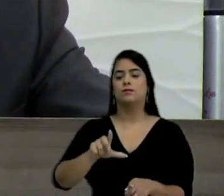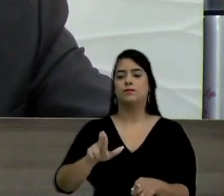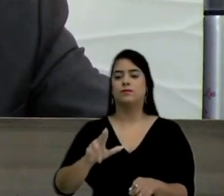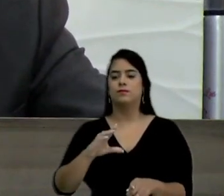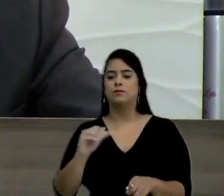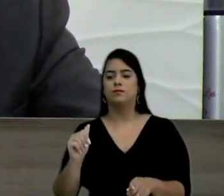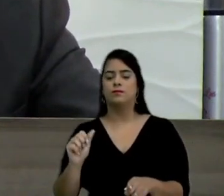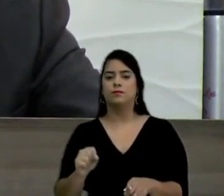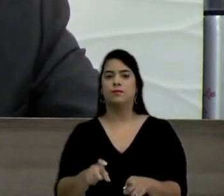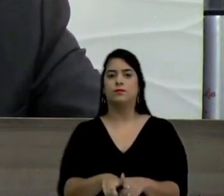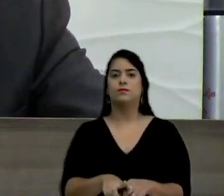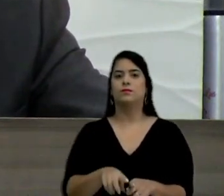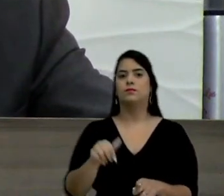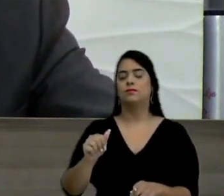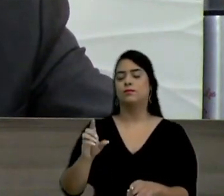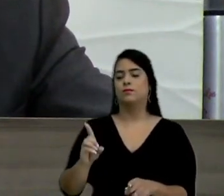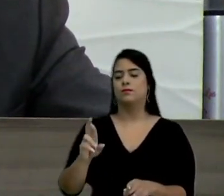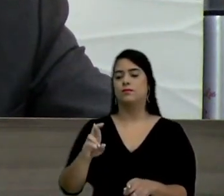ne